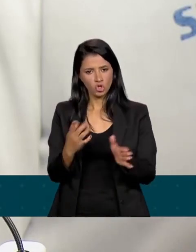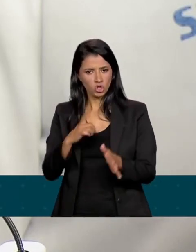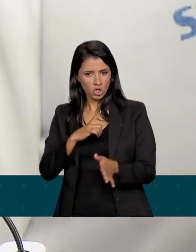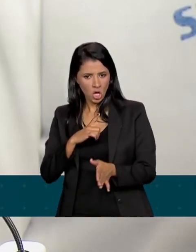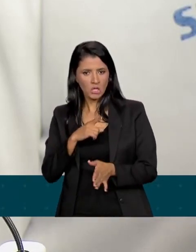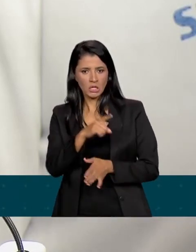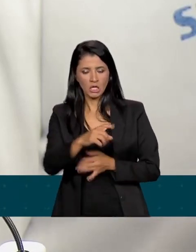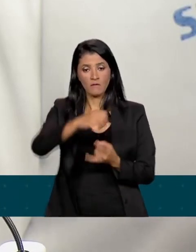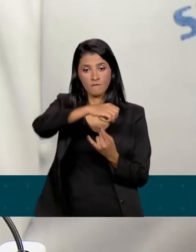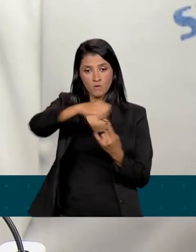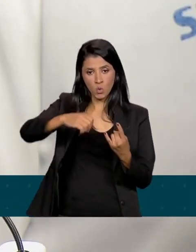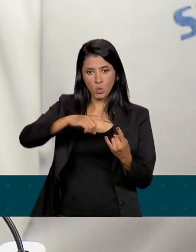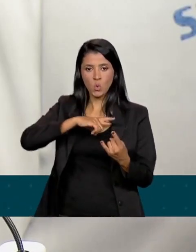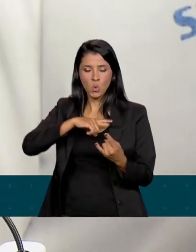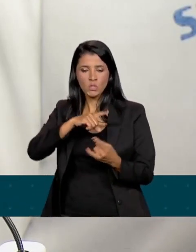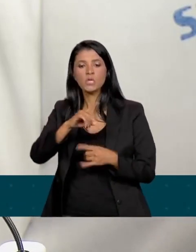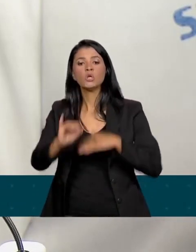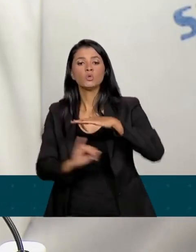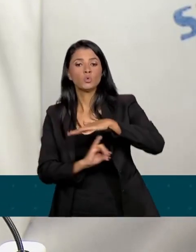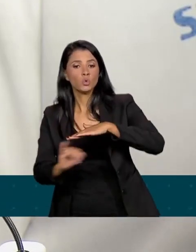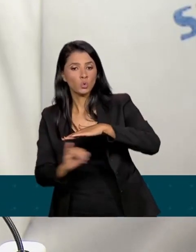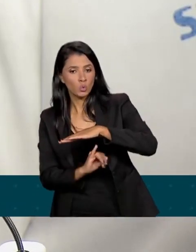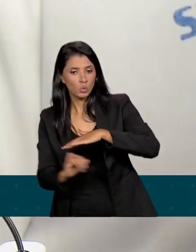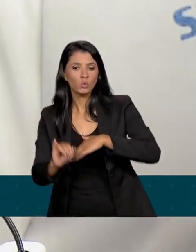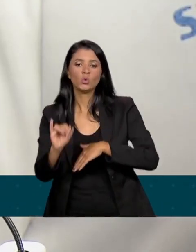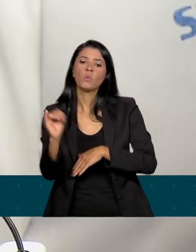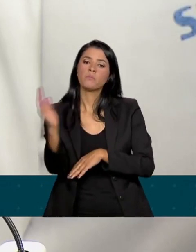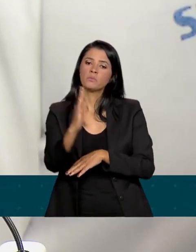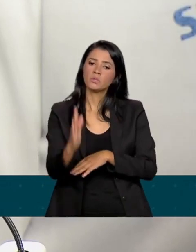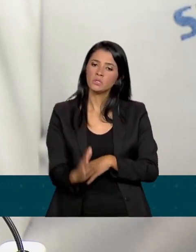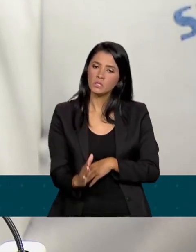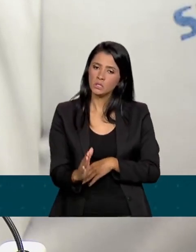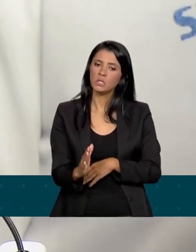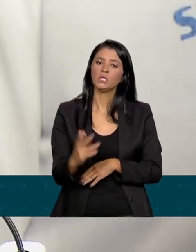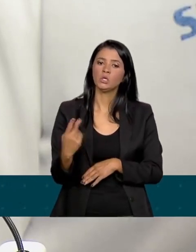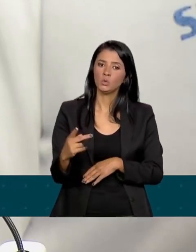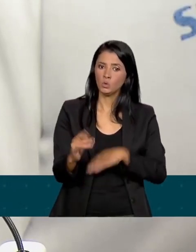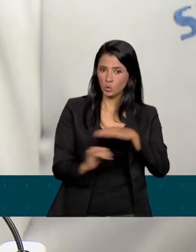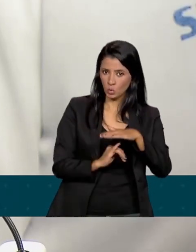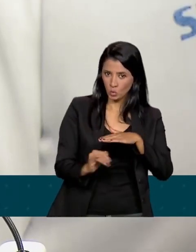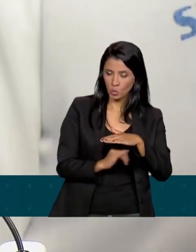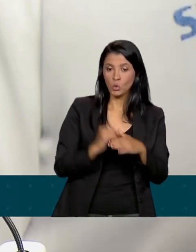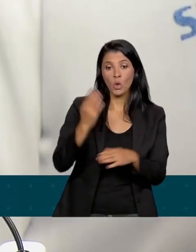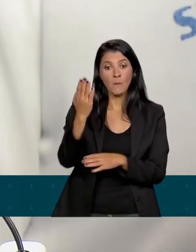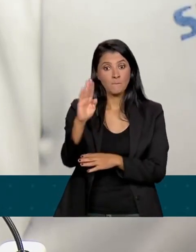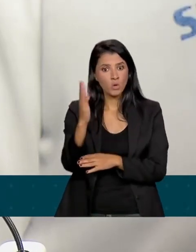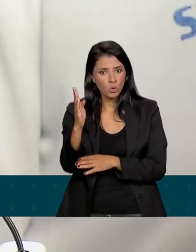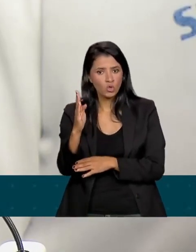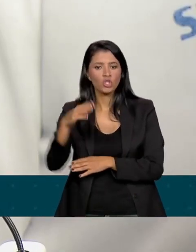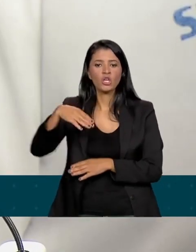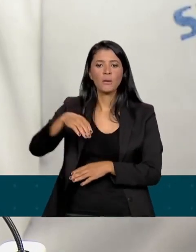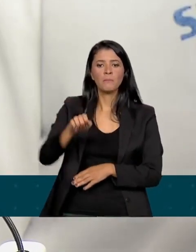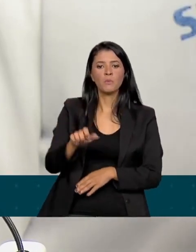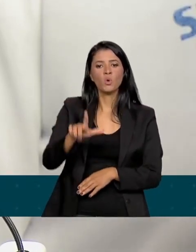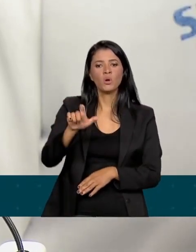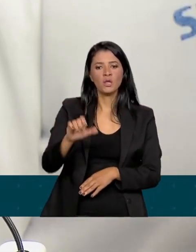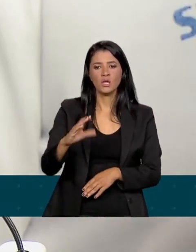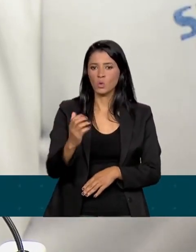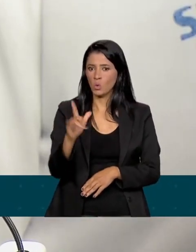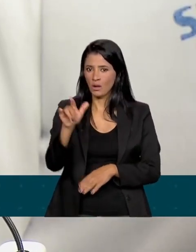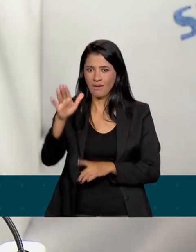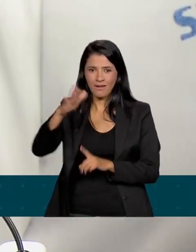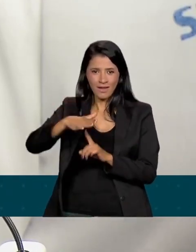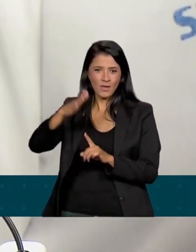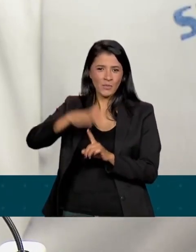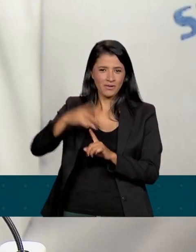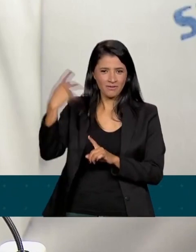da Fiocruz e do Instituto Brasileiro do Instituto de Biologia Molecular do Paraná nesse